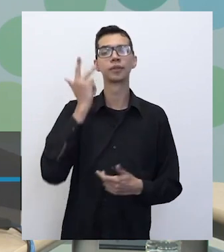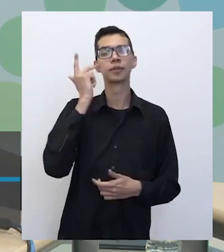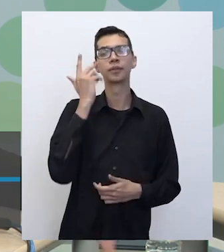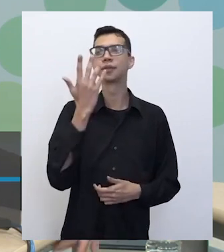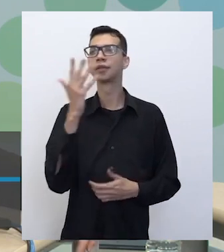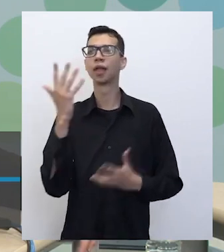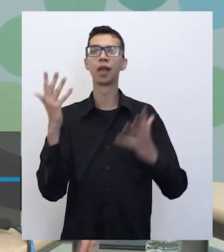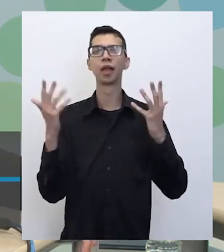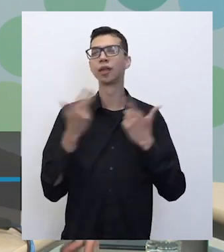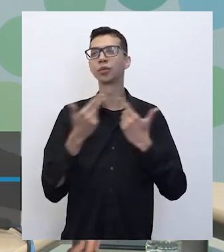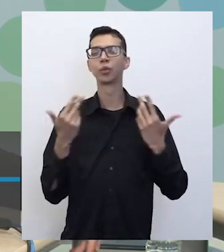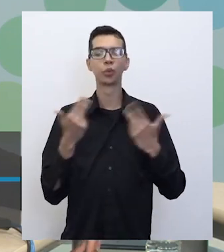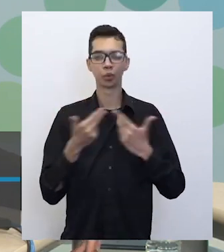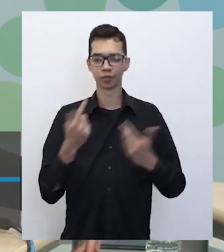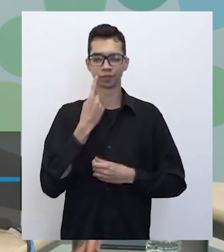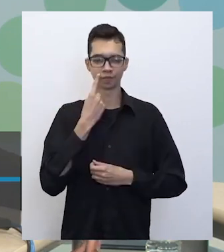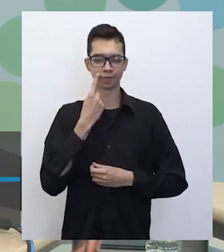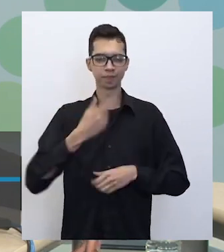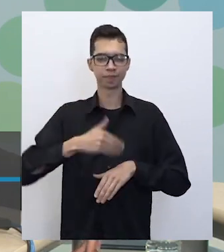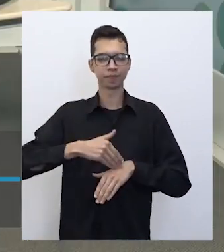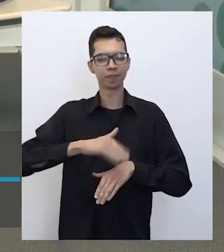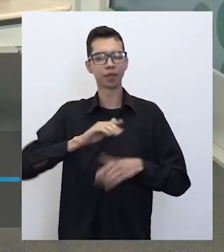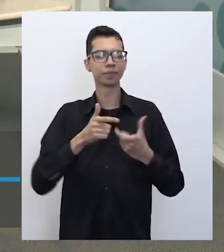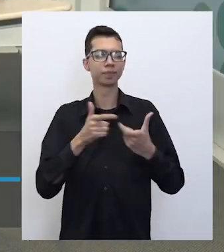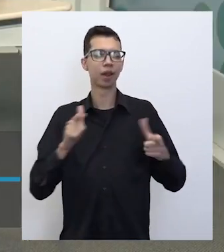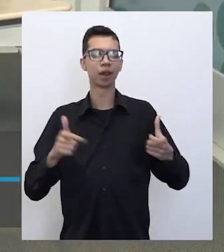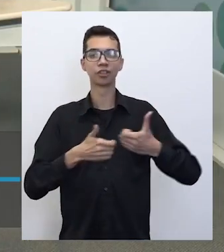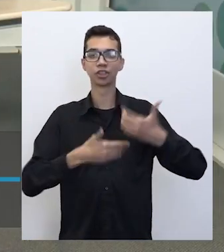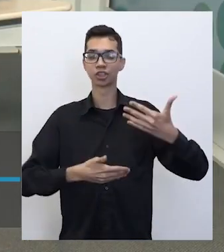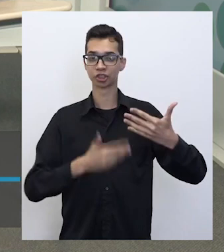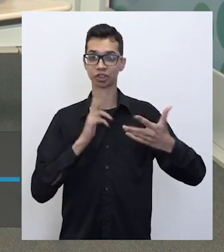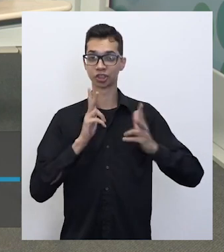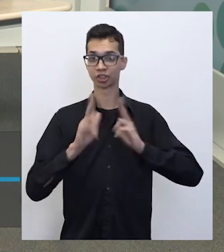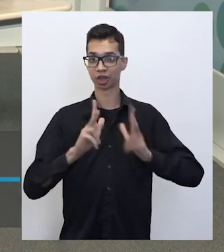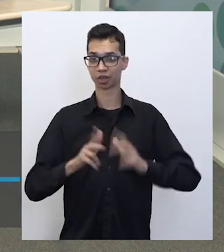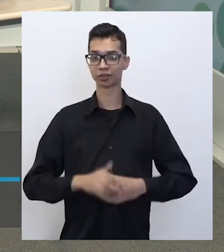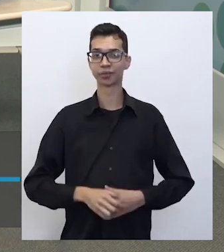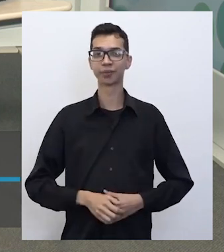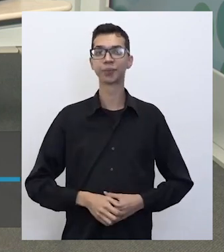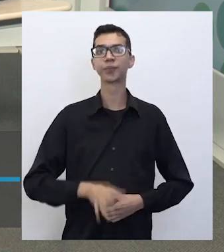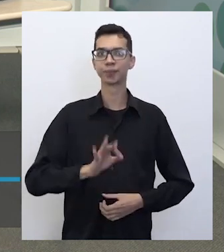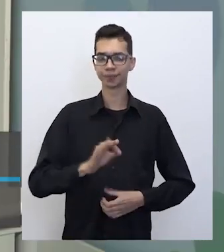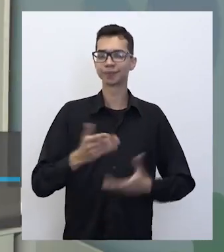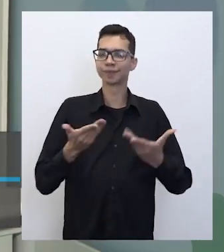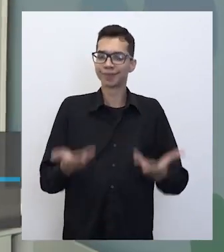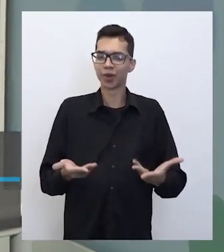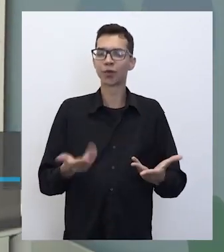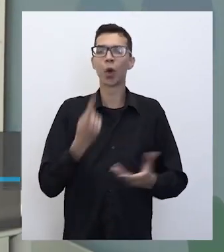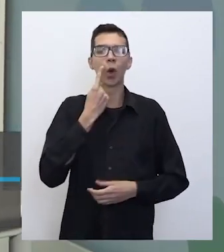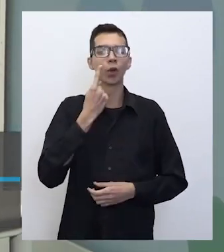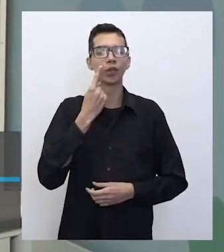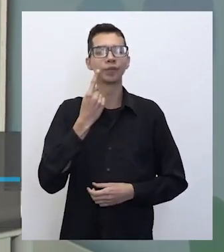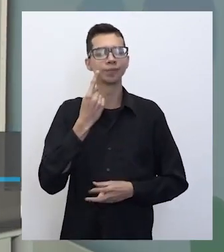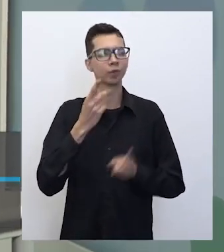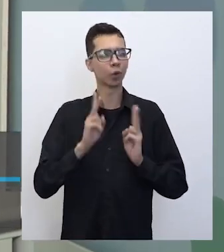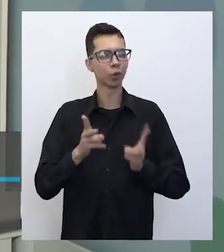que prevalecem no chat, professor. Então, isso mesmo, nós estamos participando, apesar de alguns problemas técnicos, vamos levar adiante, porque